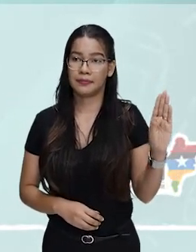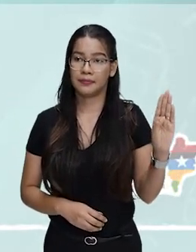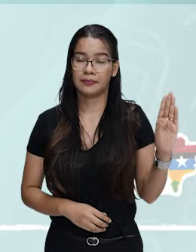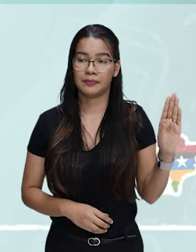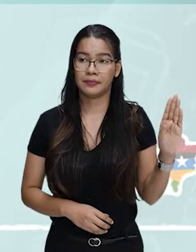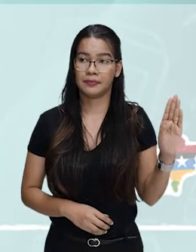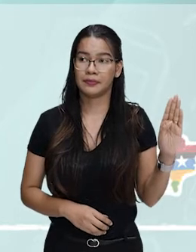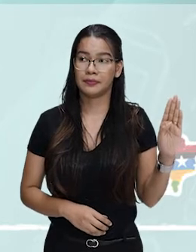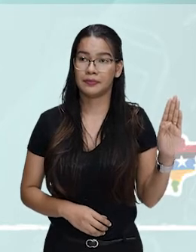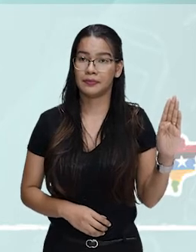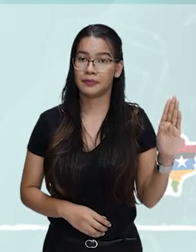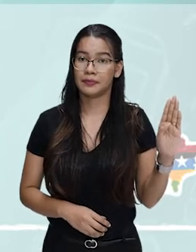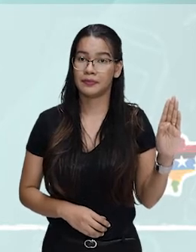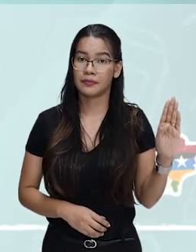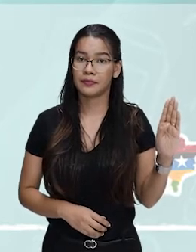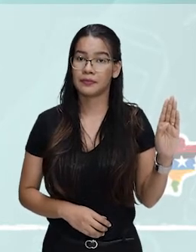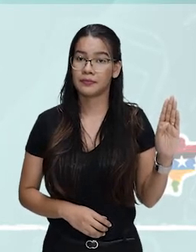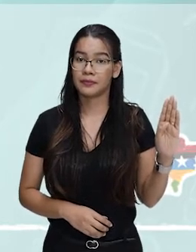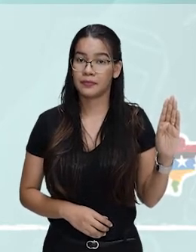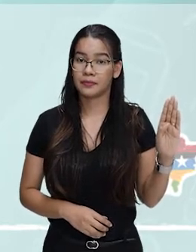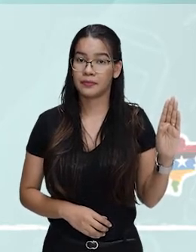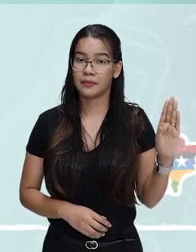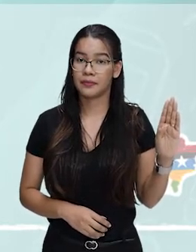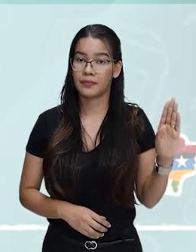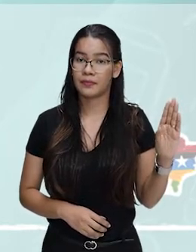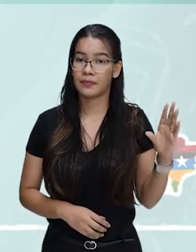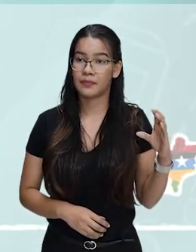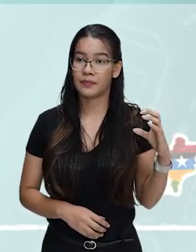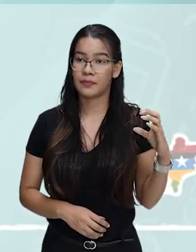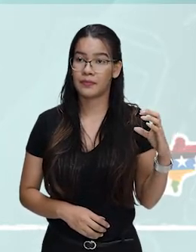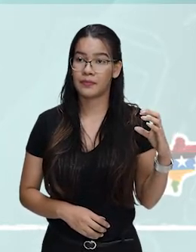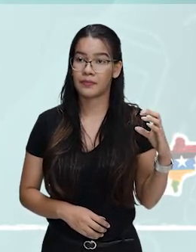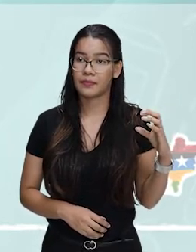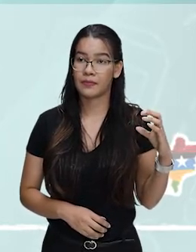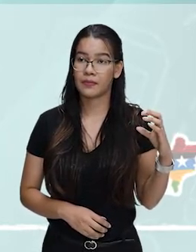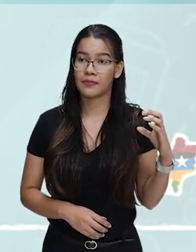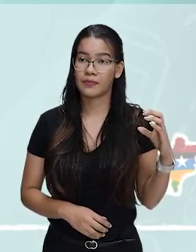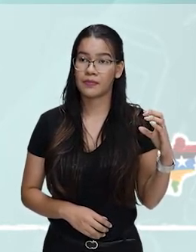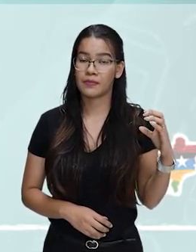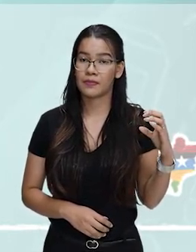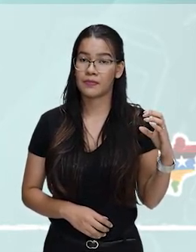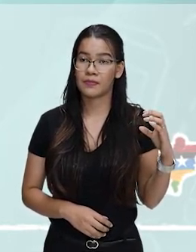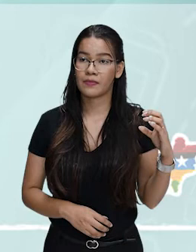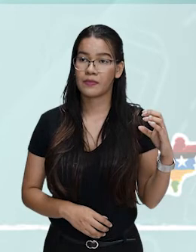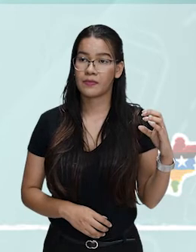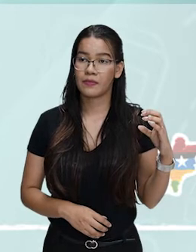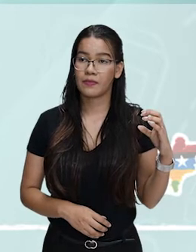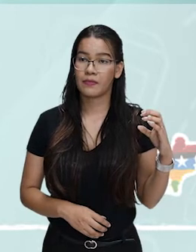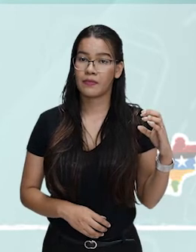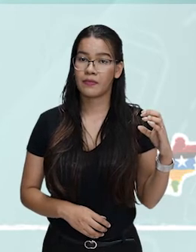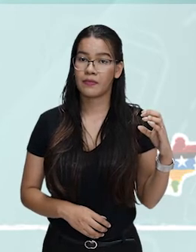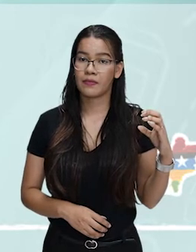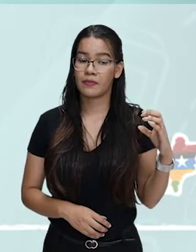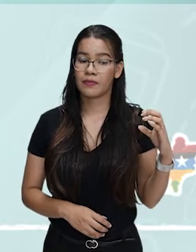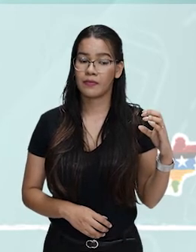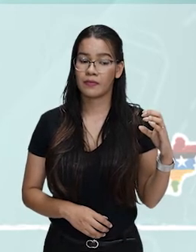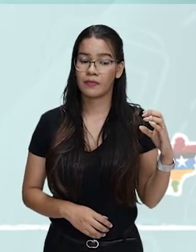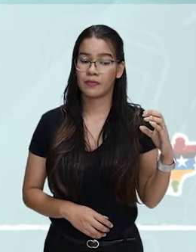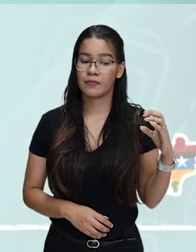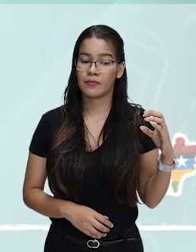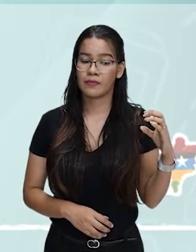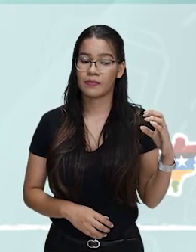Oração coordenada sindética adversativa. Não. Oração coordenada sindética